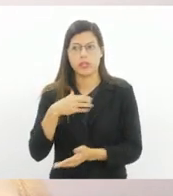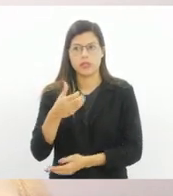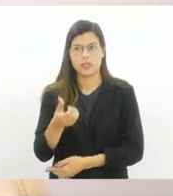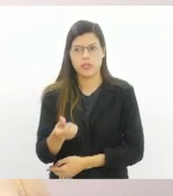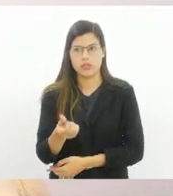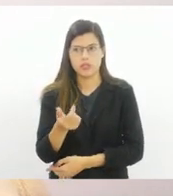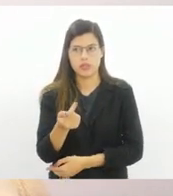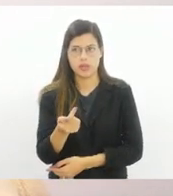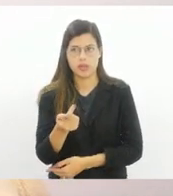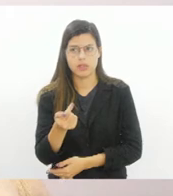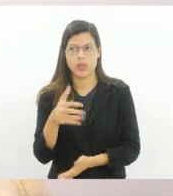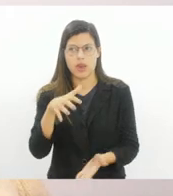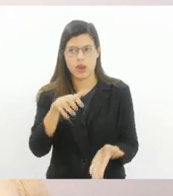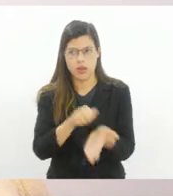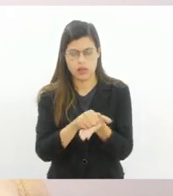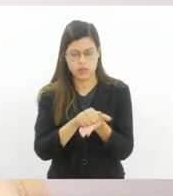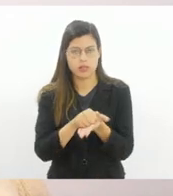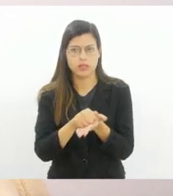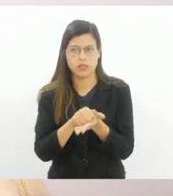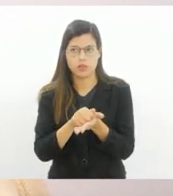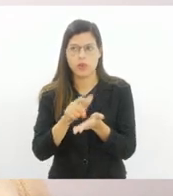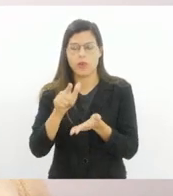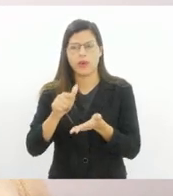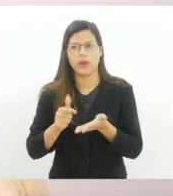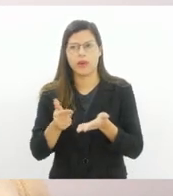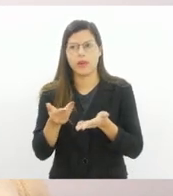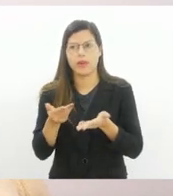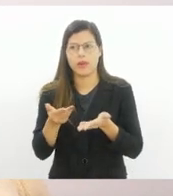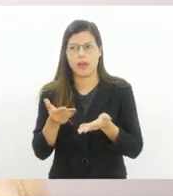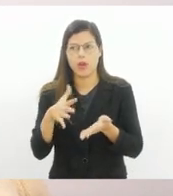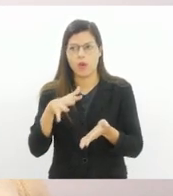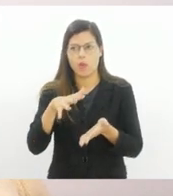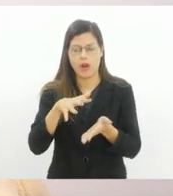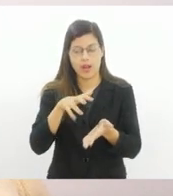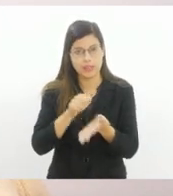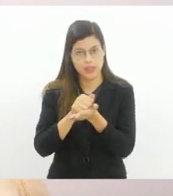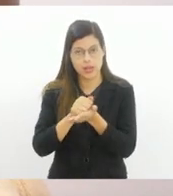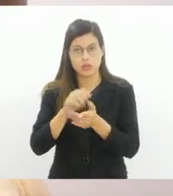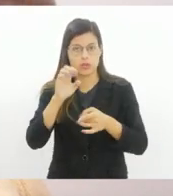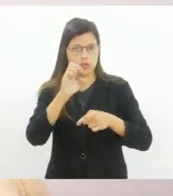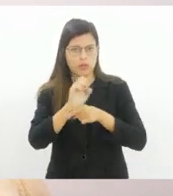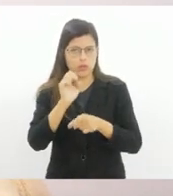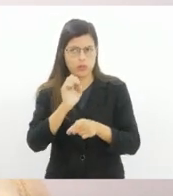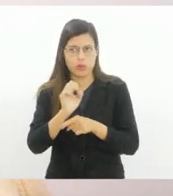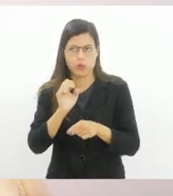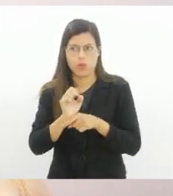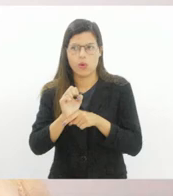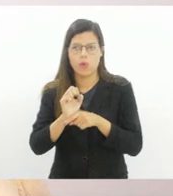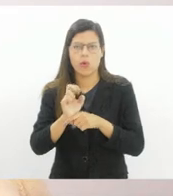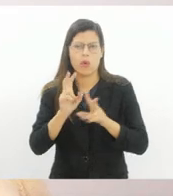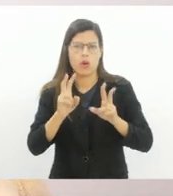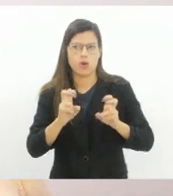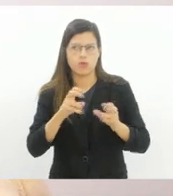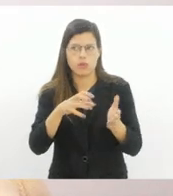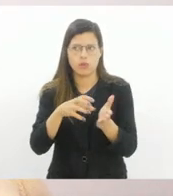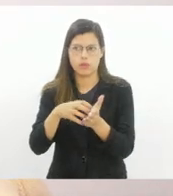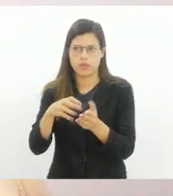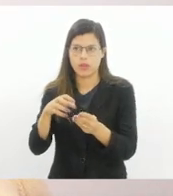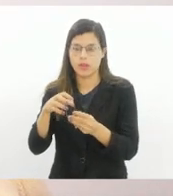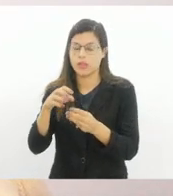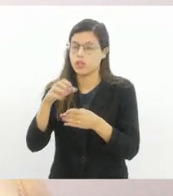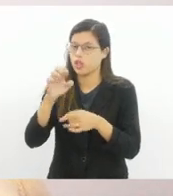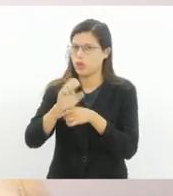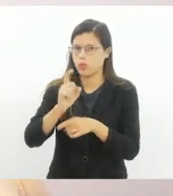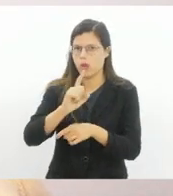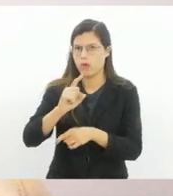67 registros no CNES, que é o Serviço Cadastro Estadual de Estabelecimentos de Saúde, estadual não,